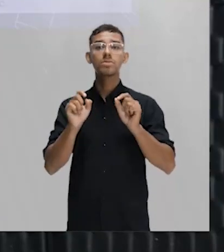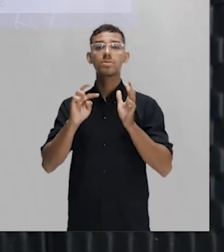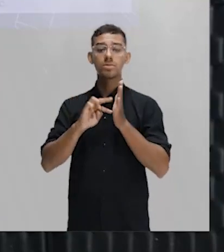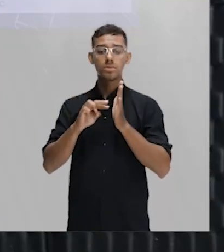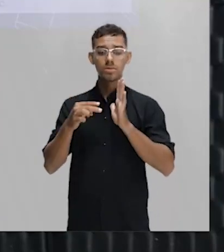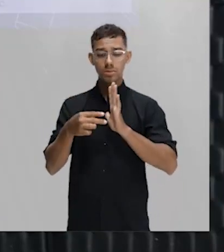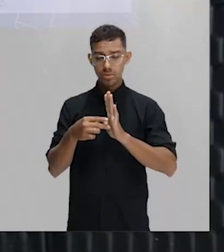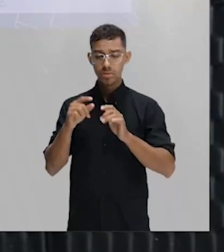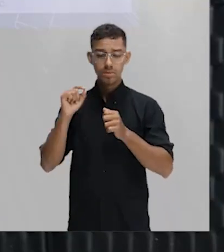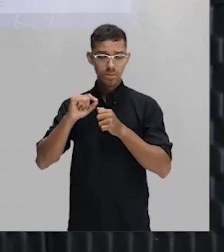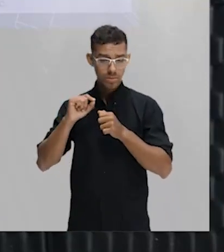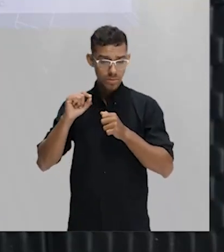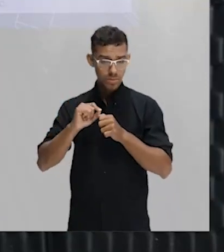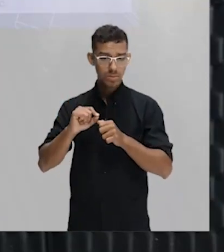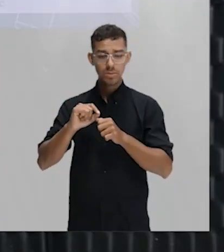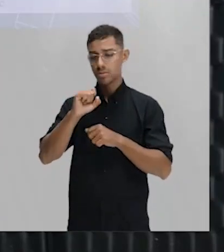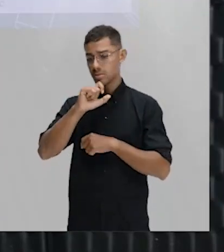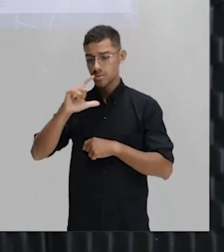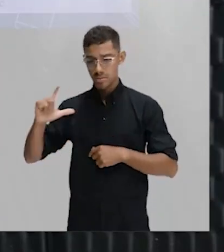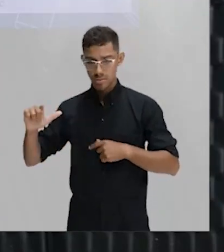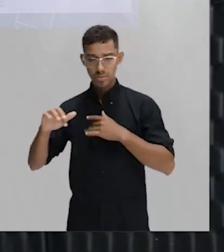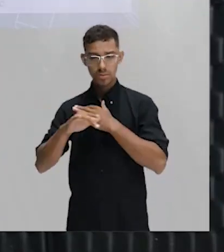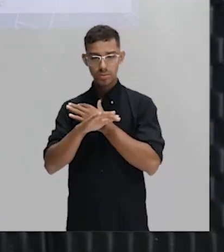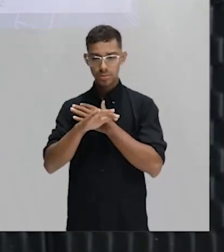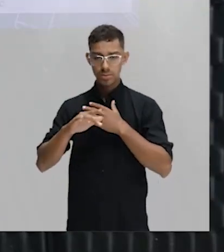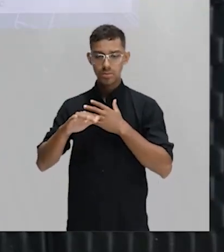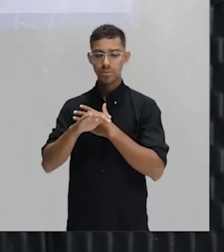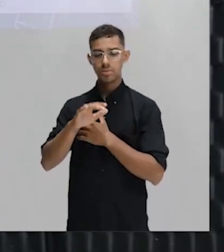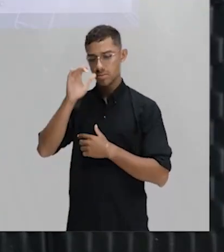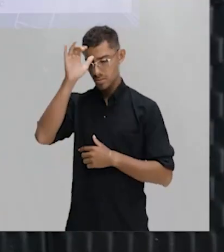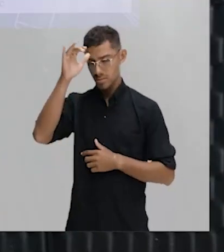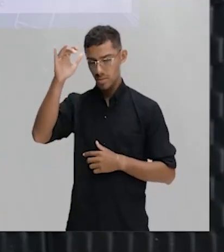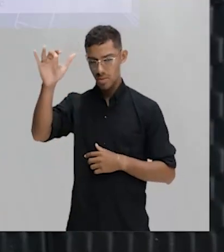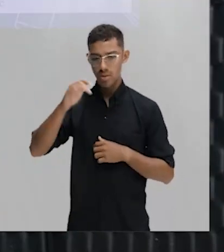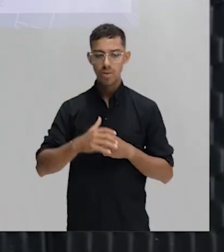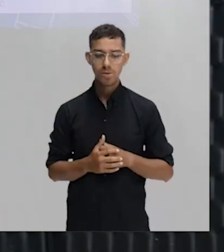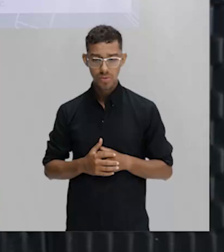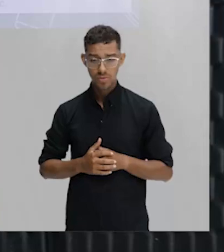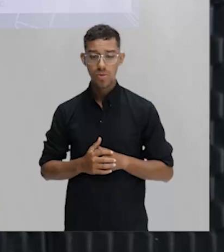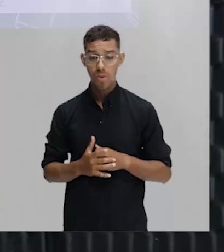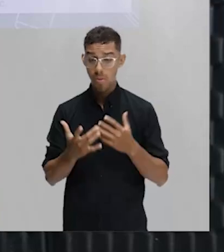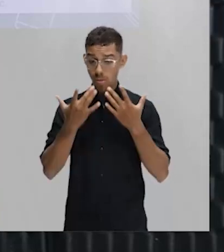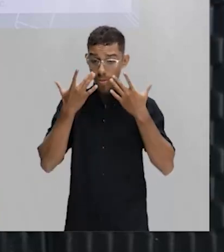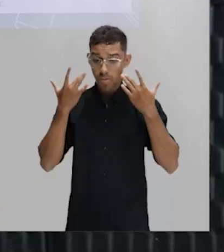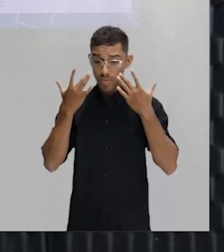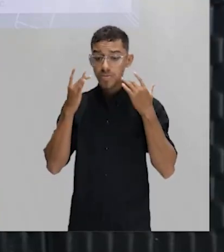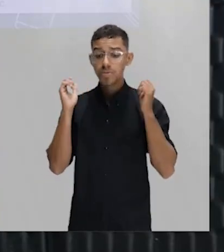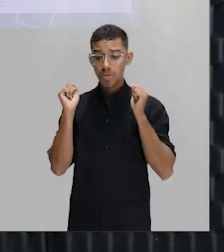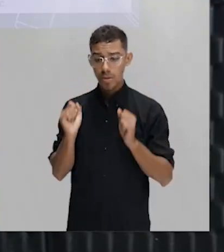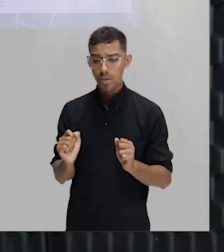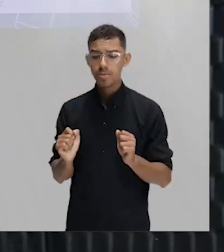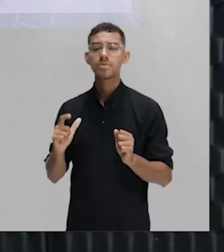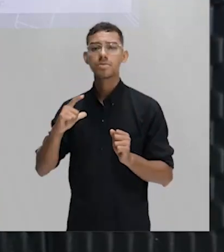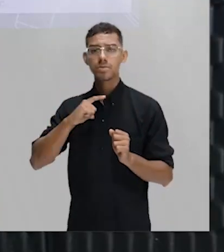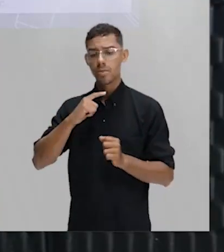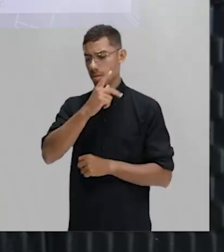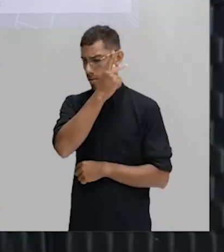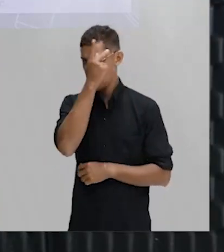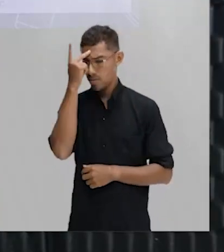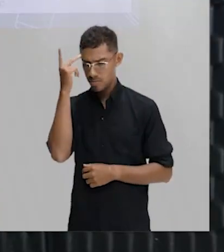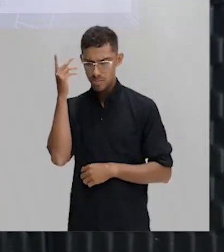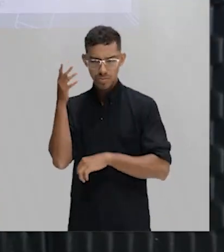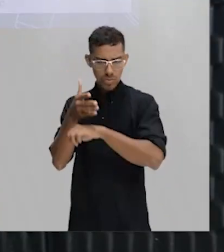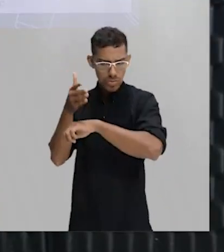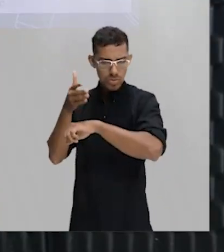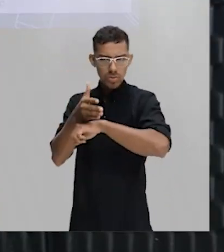Luís em espaços culturais. Tem aos montes. Sem exclusão, a arte permite acesso a pessoas. Um